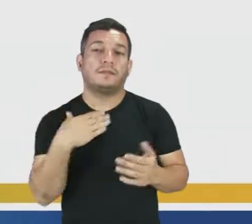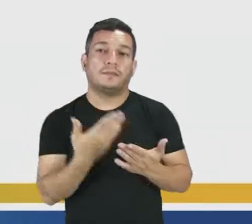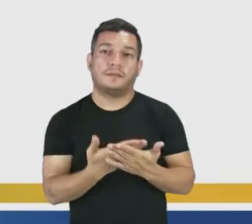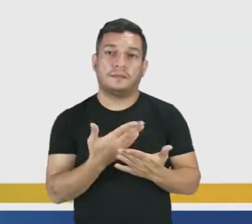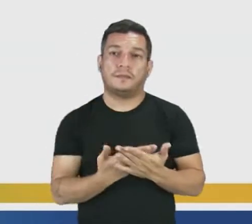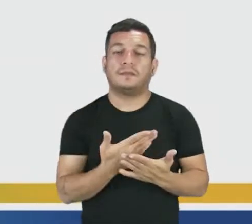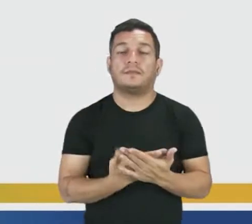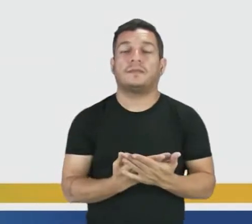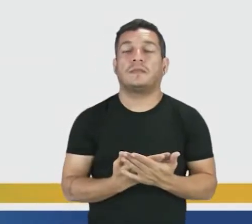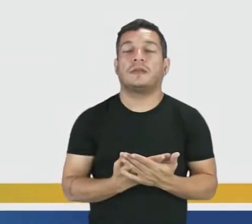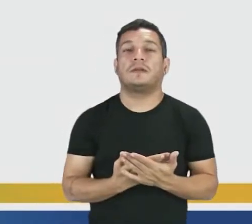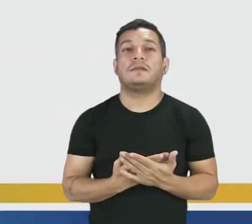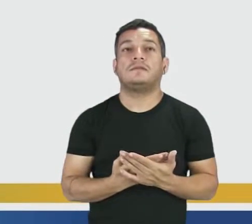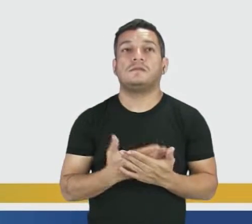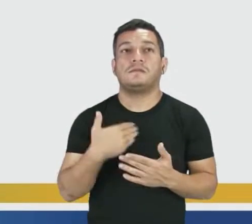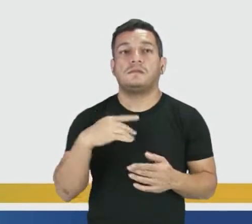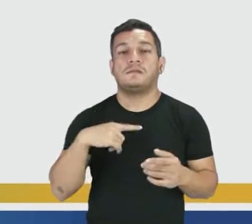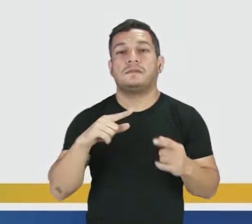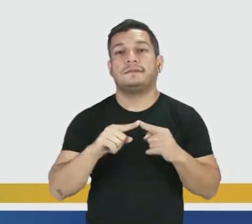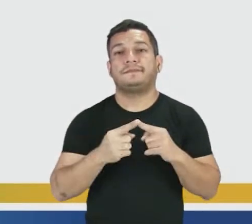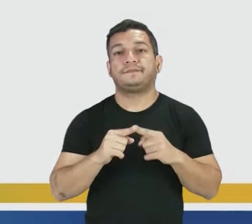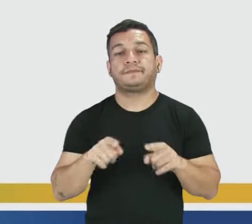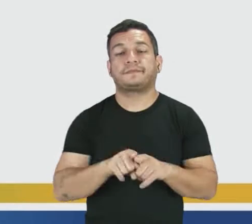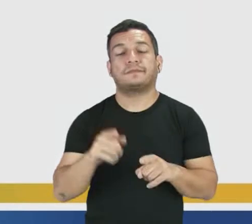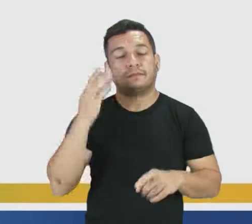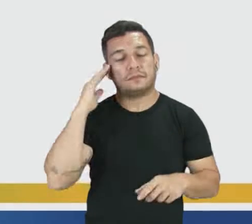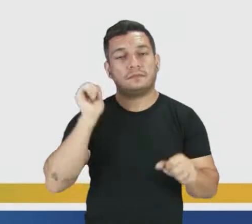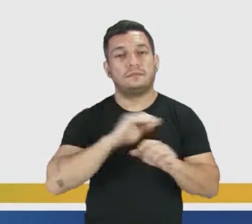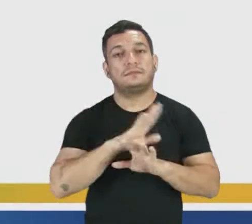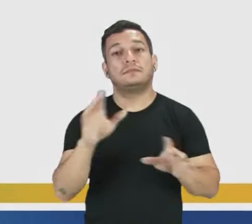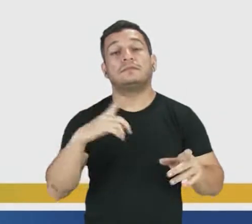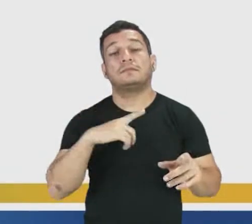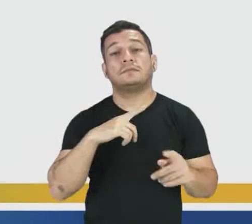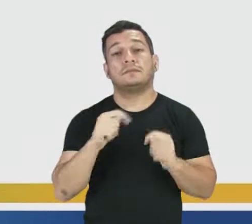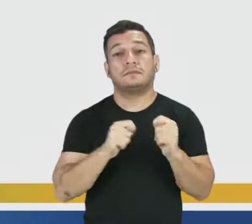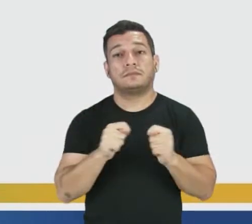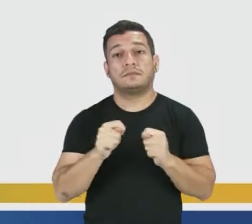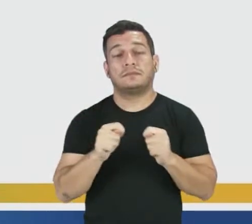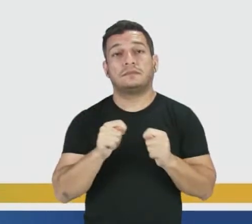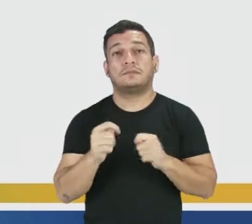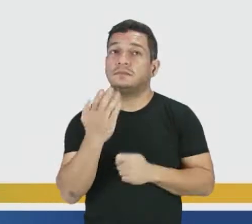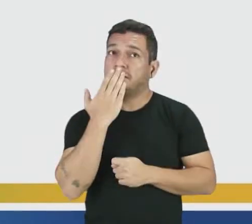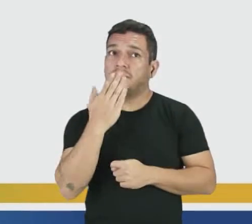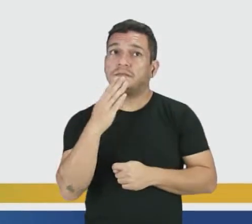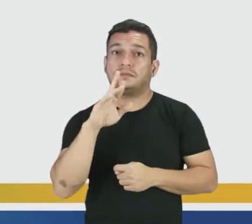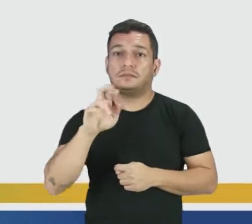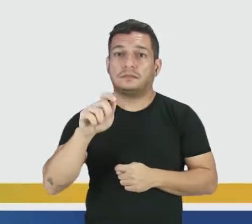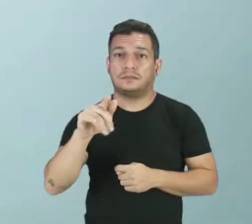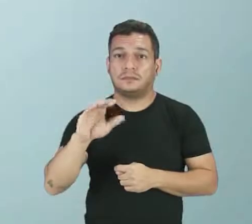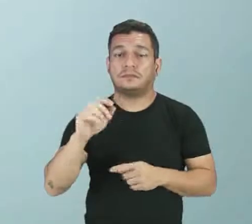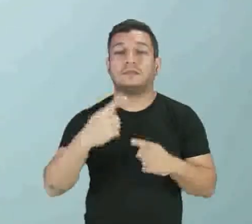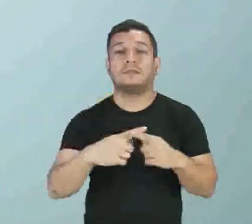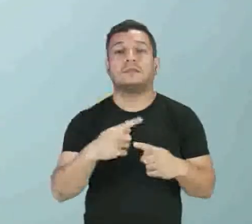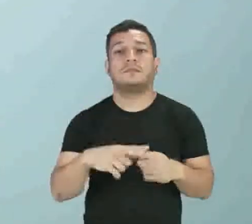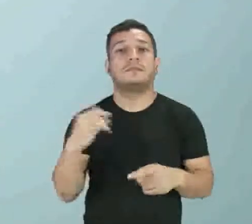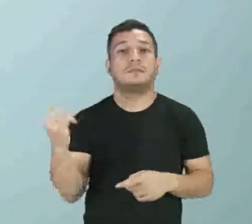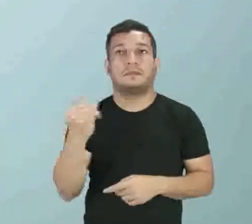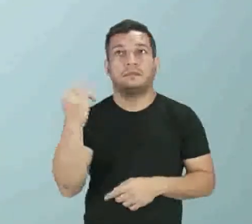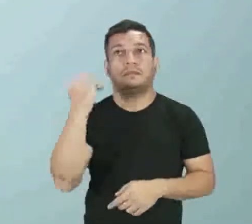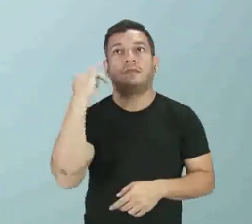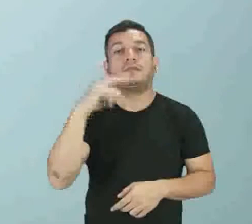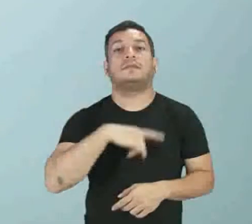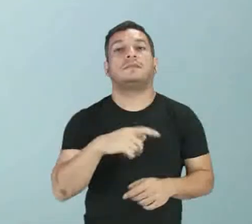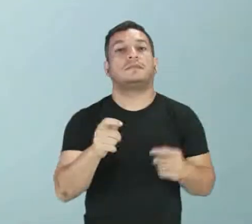estudo, para entrar em contato, querer entender e ter controle desse tipo de reação. Por que é tão importante